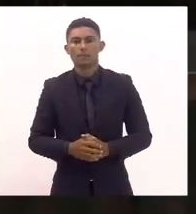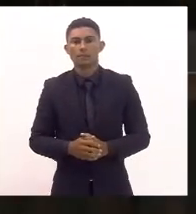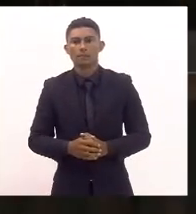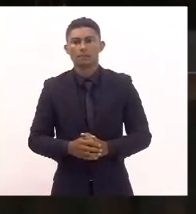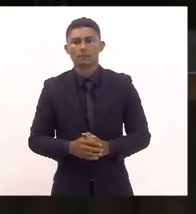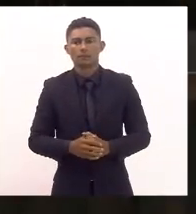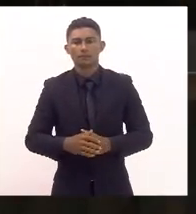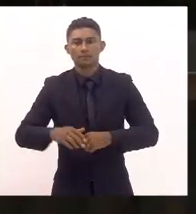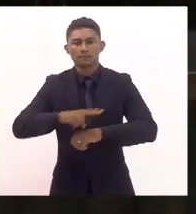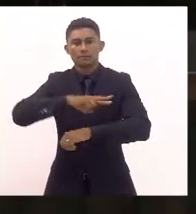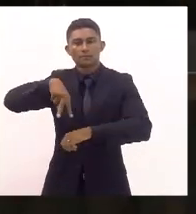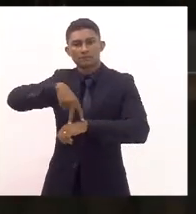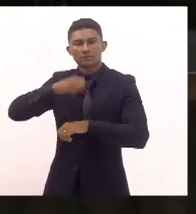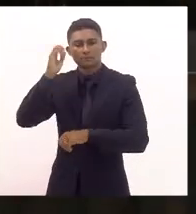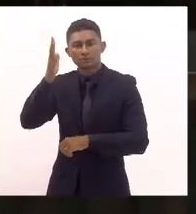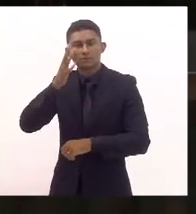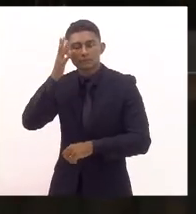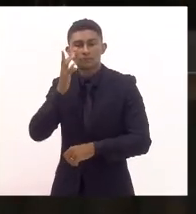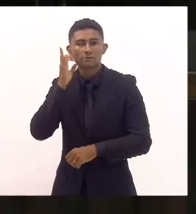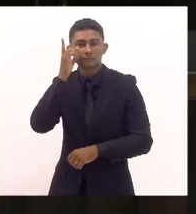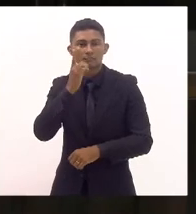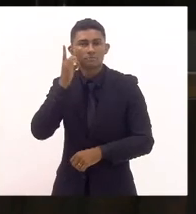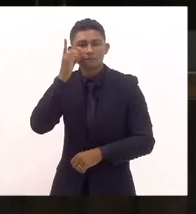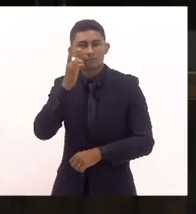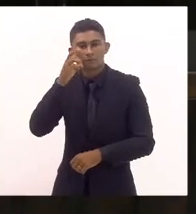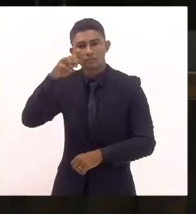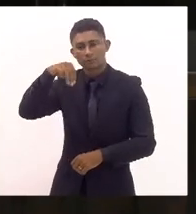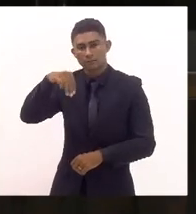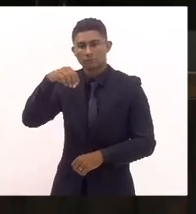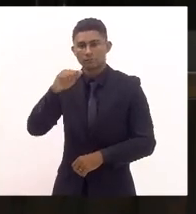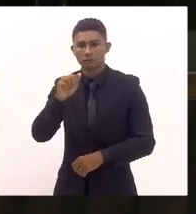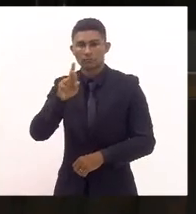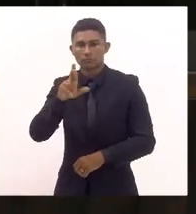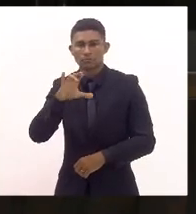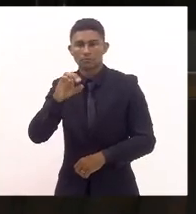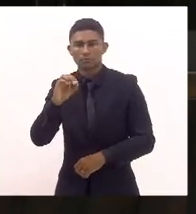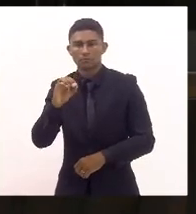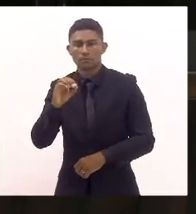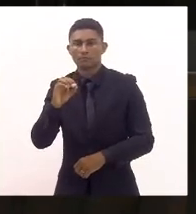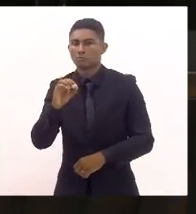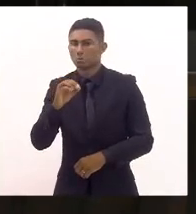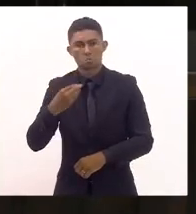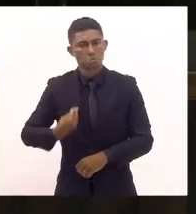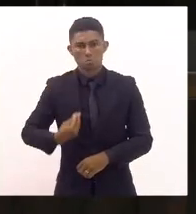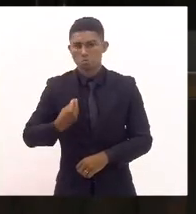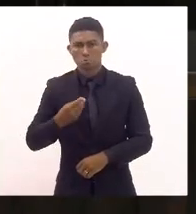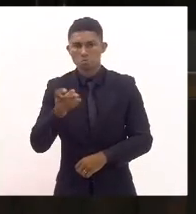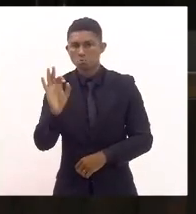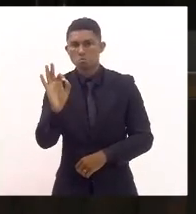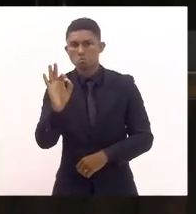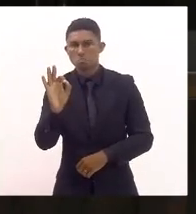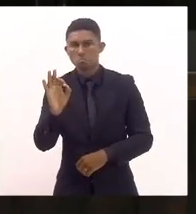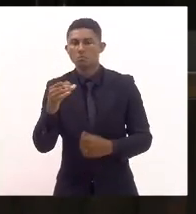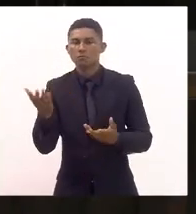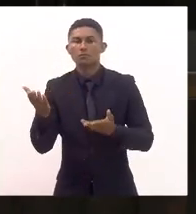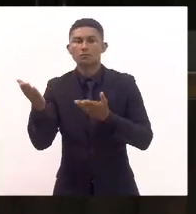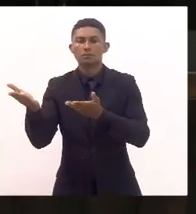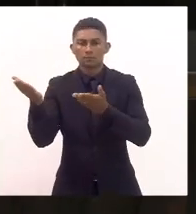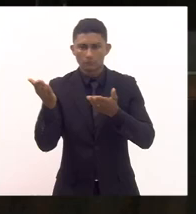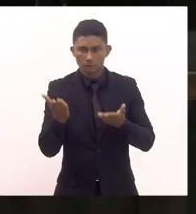o próximo orador inscrito na Deputado Márcio Gualberto não se encontrando presente